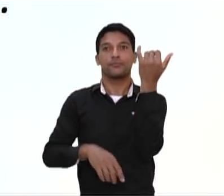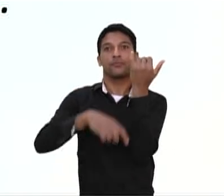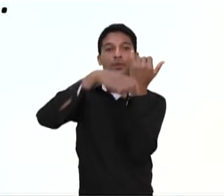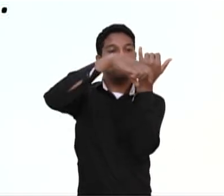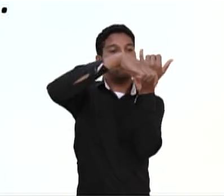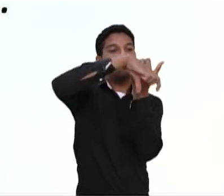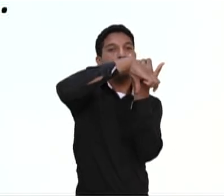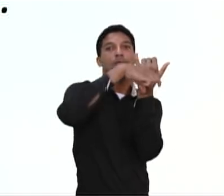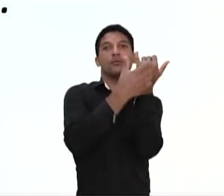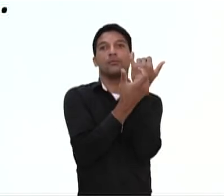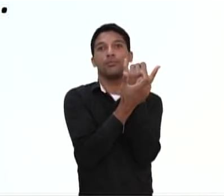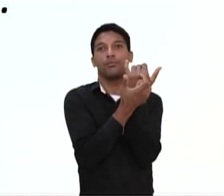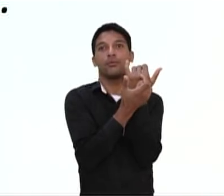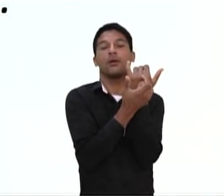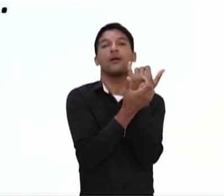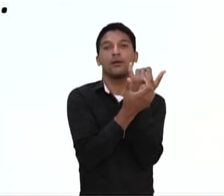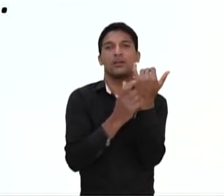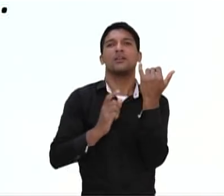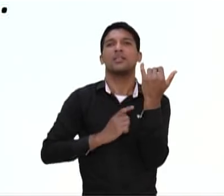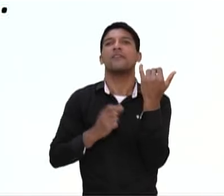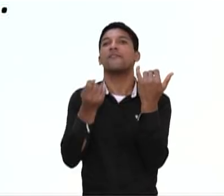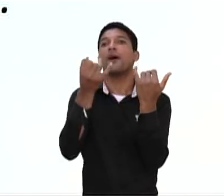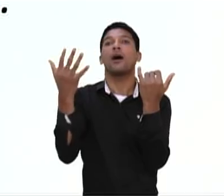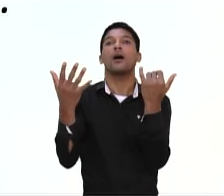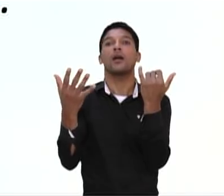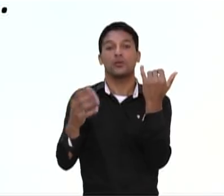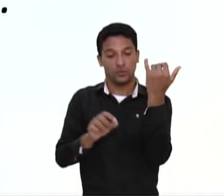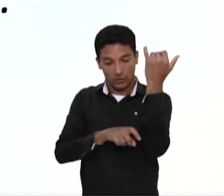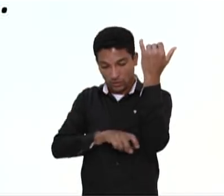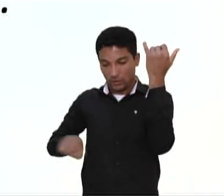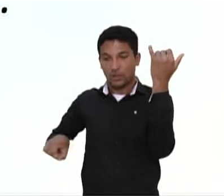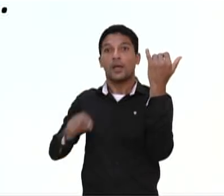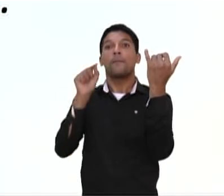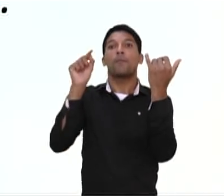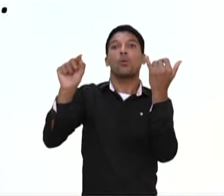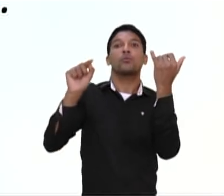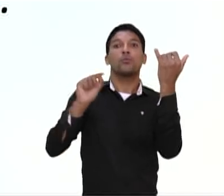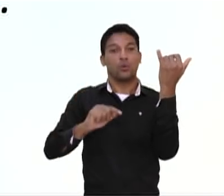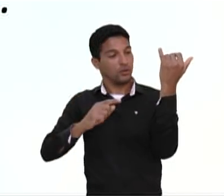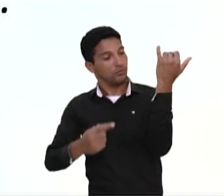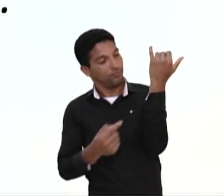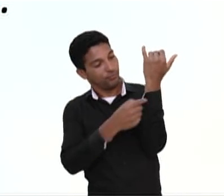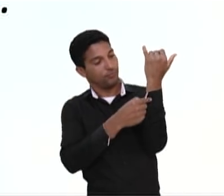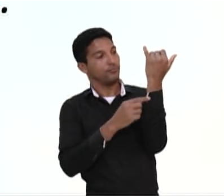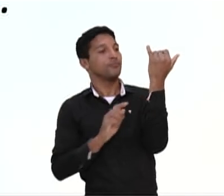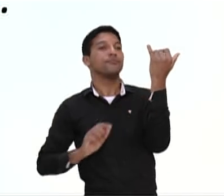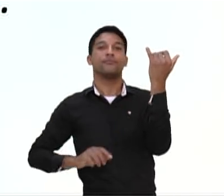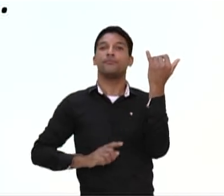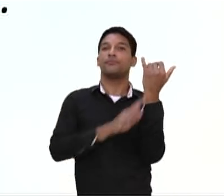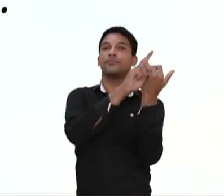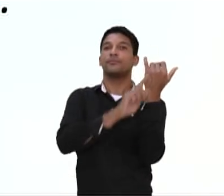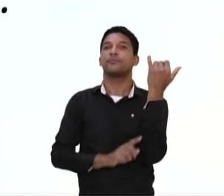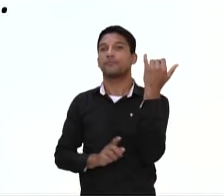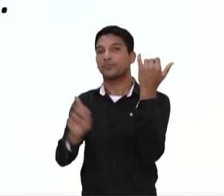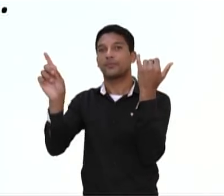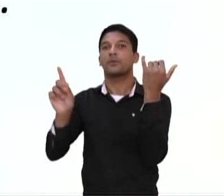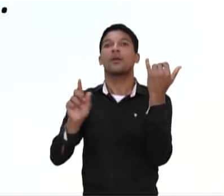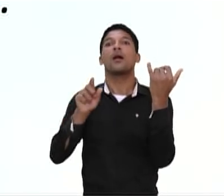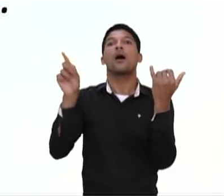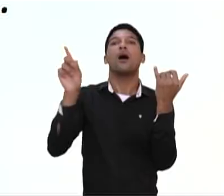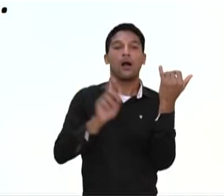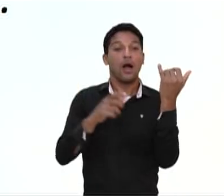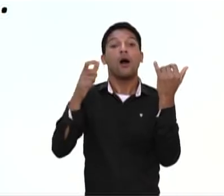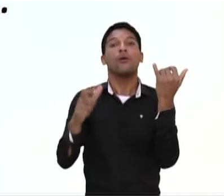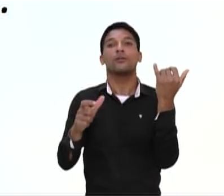C, vimos o sentido da concavidade, o que B realiza nessa